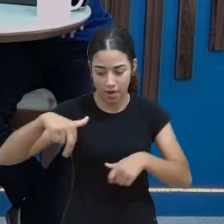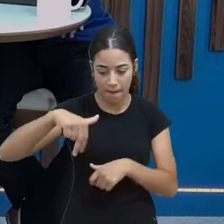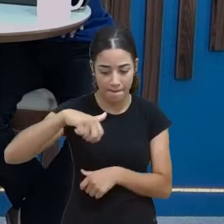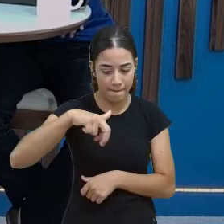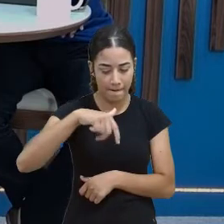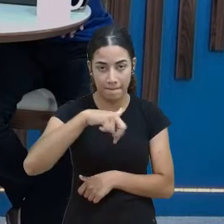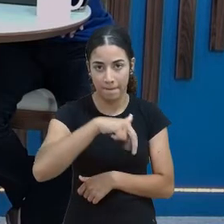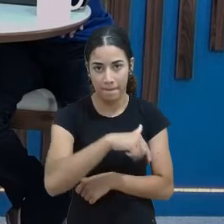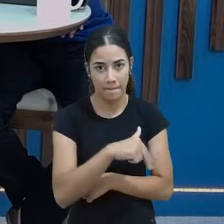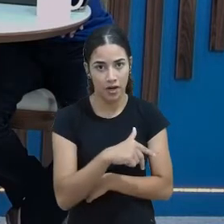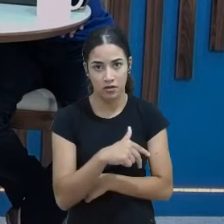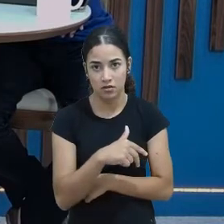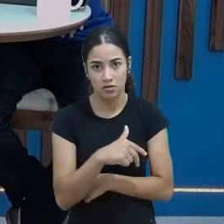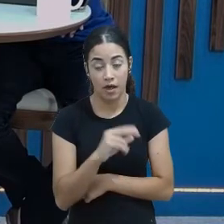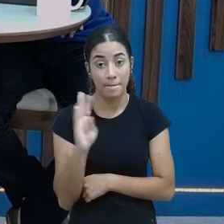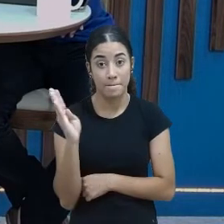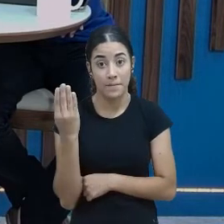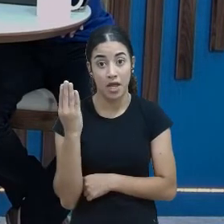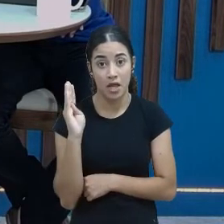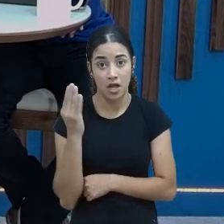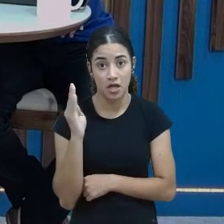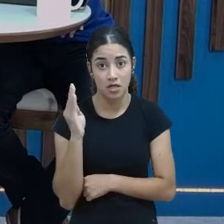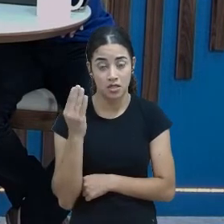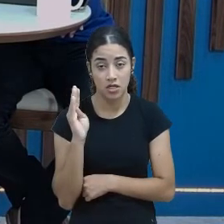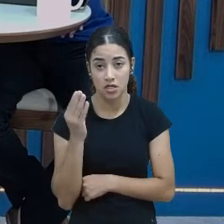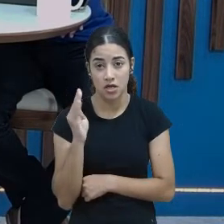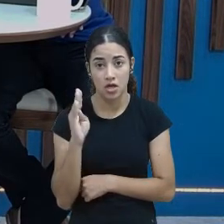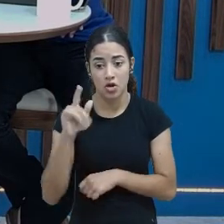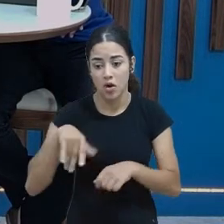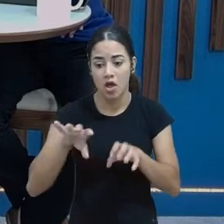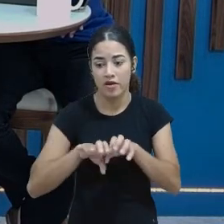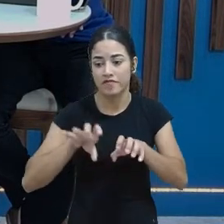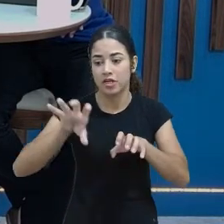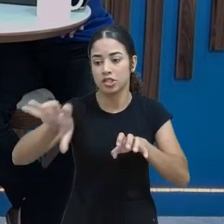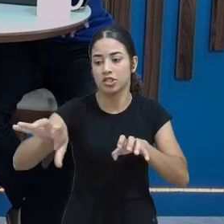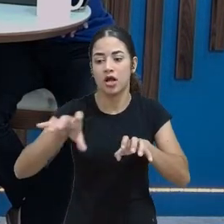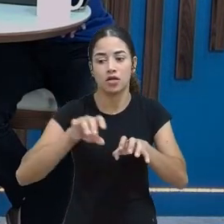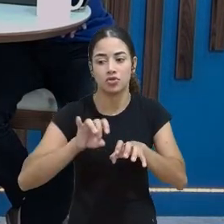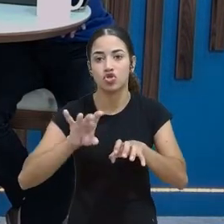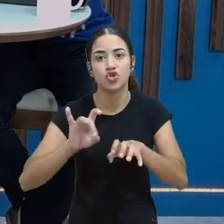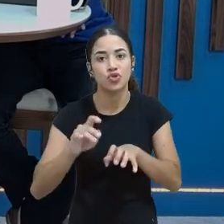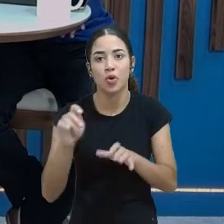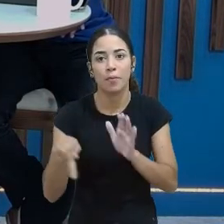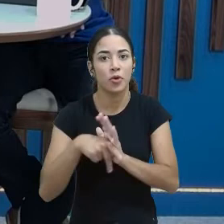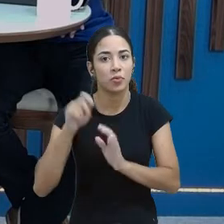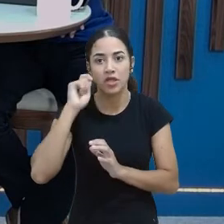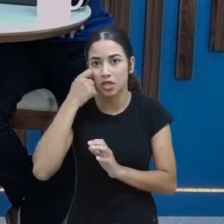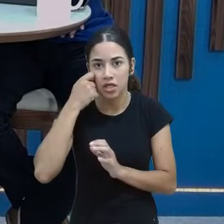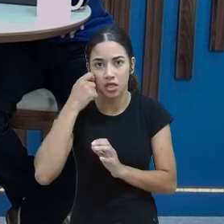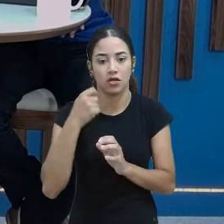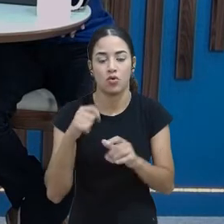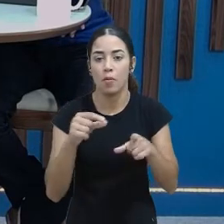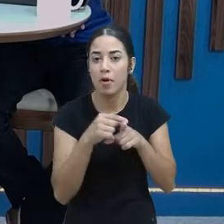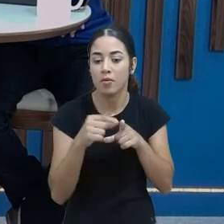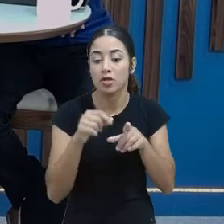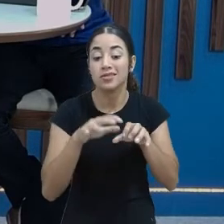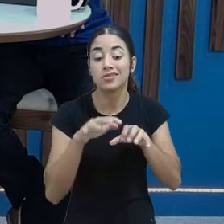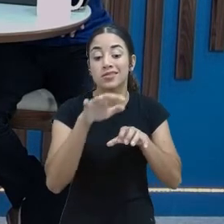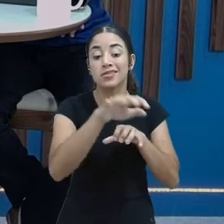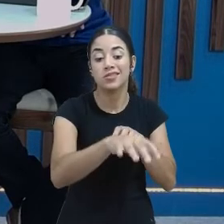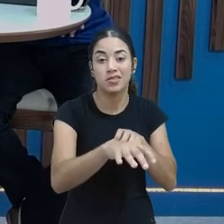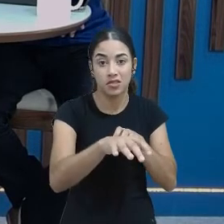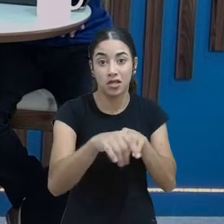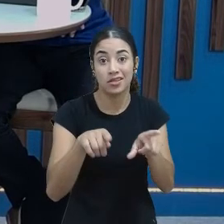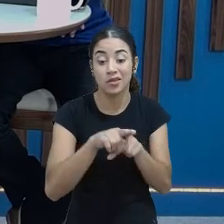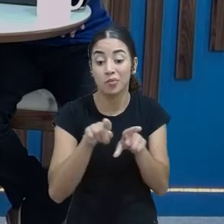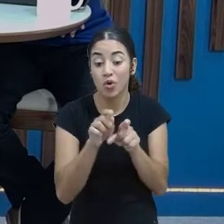tinham banheiros tinham afastados. Bairros Isso. só para negros, e nos ônibus, quando começaram a usar